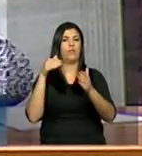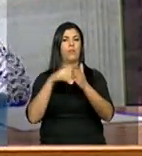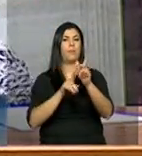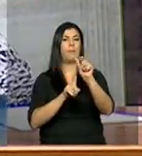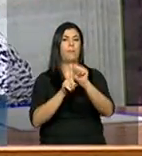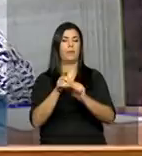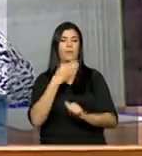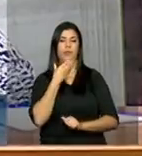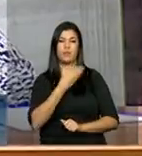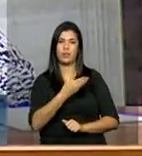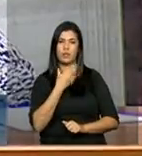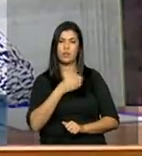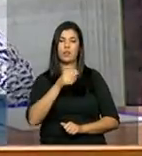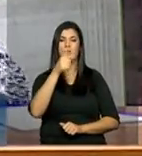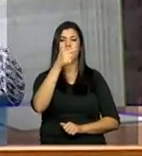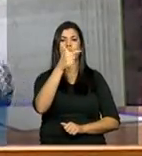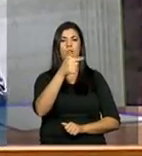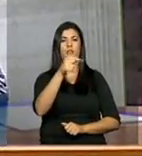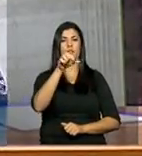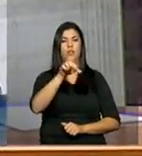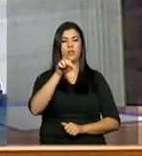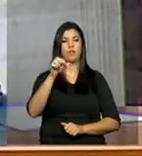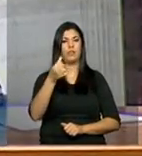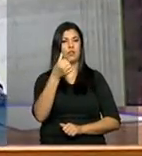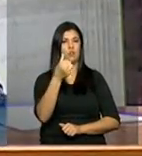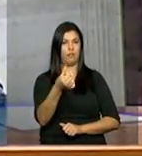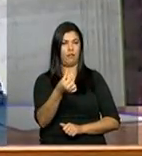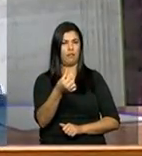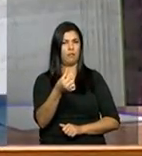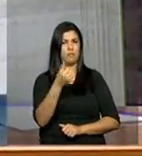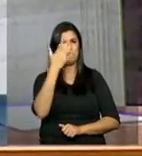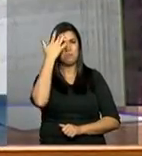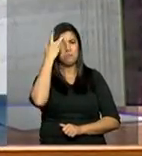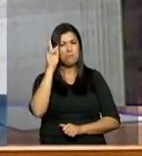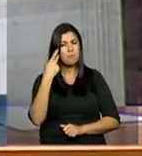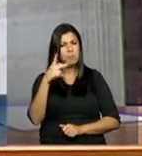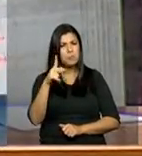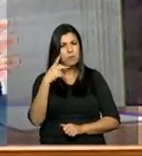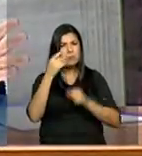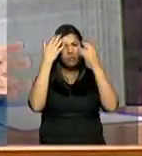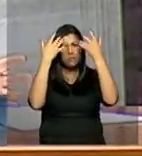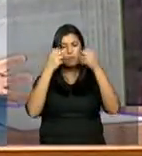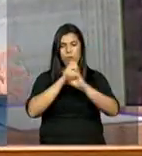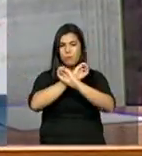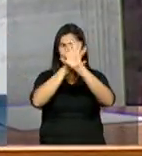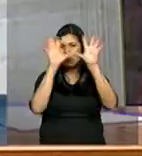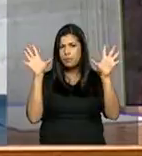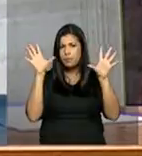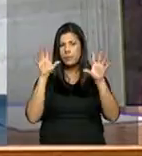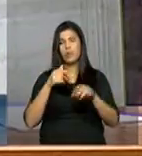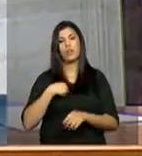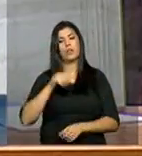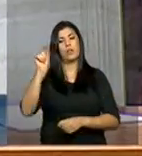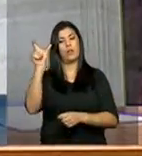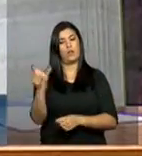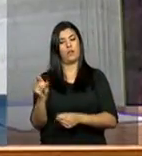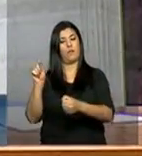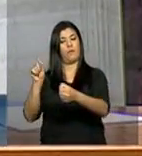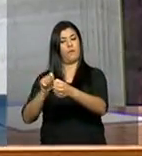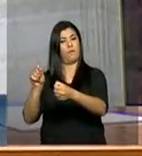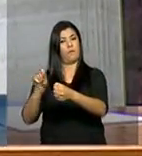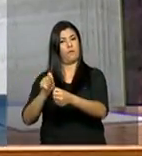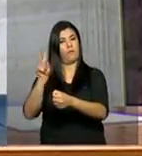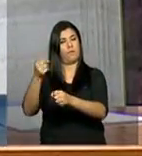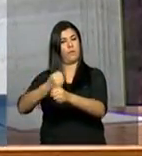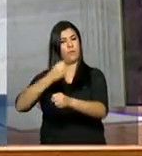dezembro 796. Não sei se com isso eu deixei claro. Uma coisa é a execução, que eu executo, uma parte